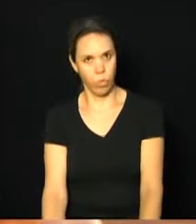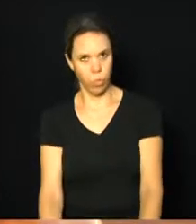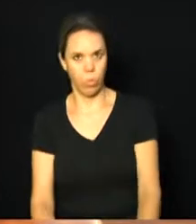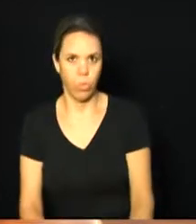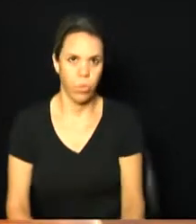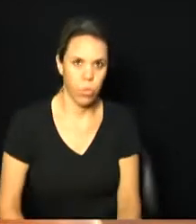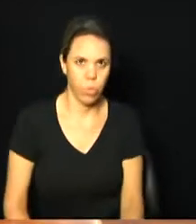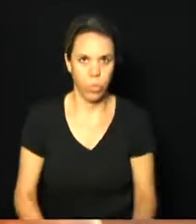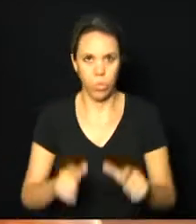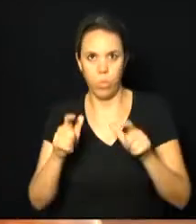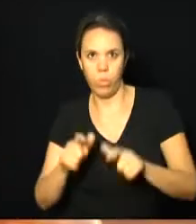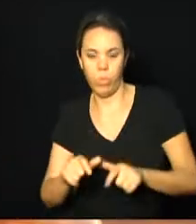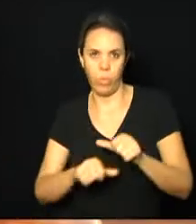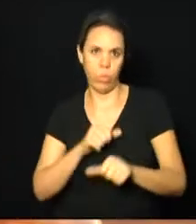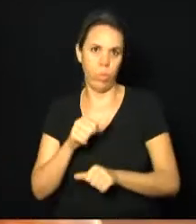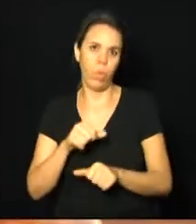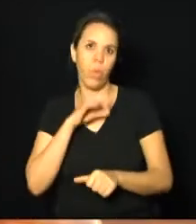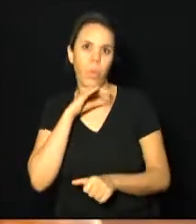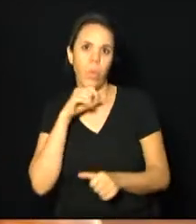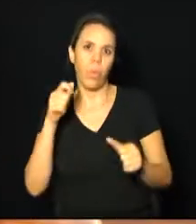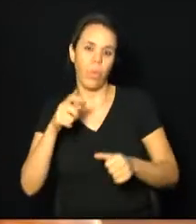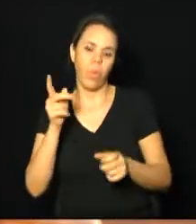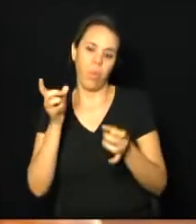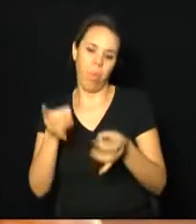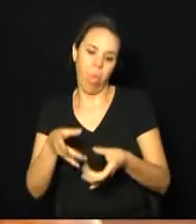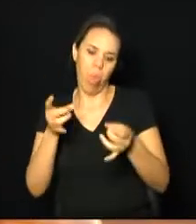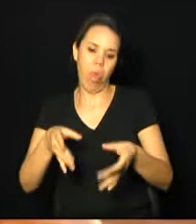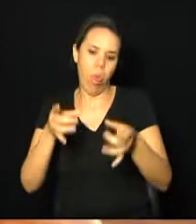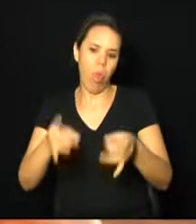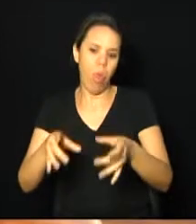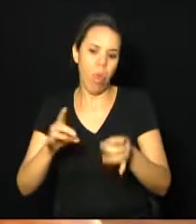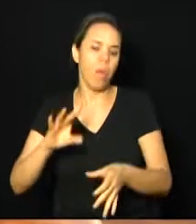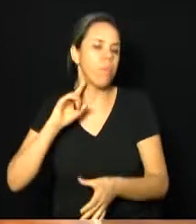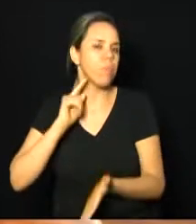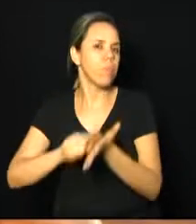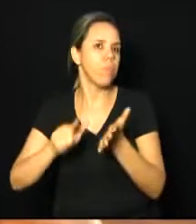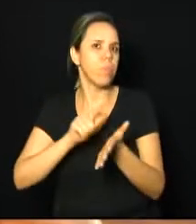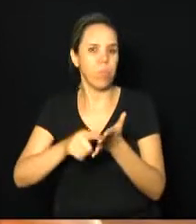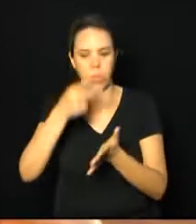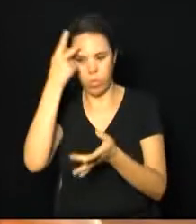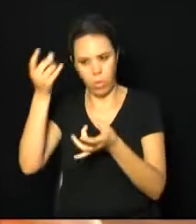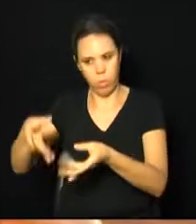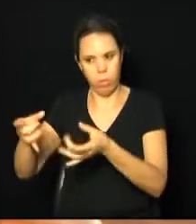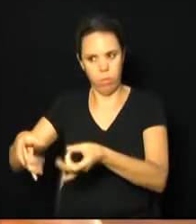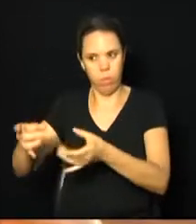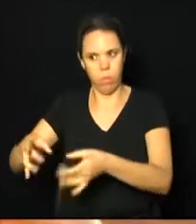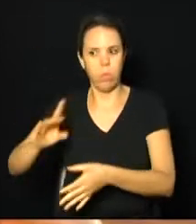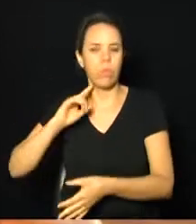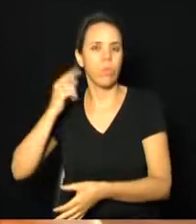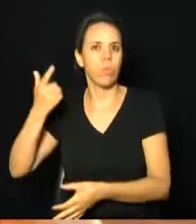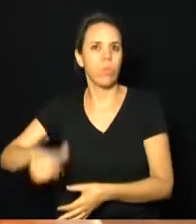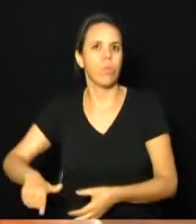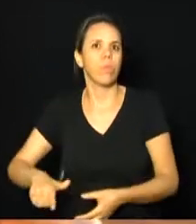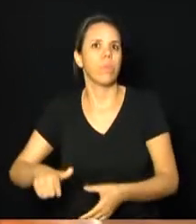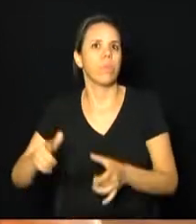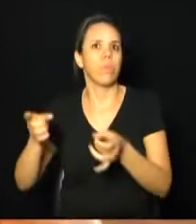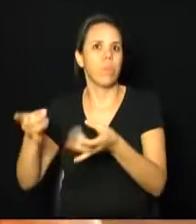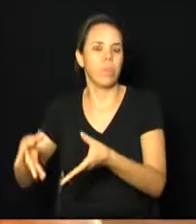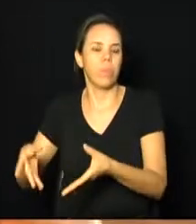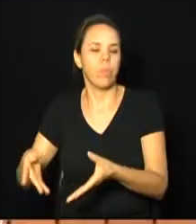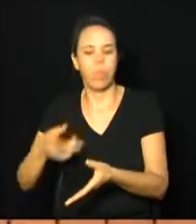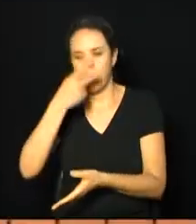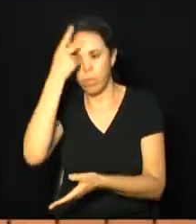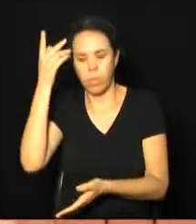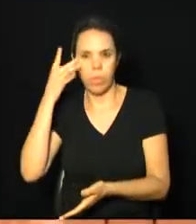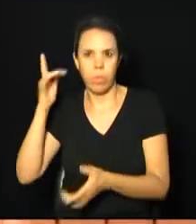um ponto viciado, né? Sim. Você está limpando e a pessoa está colocando de novo lá. Vira um ponto de descarte, as pessoas